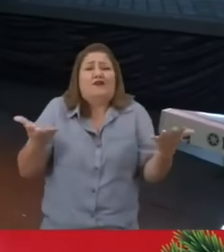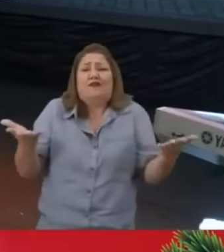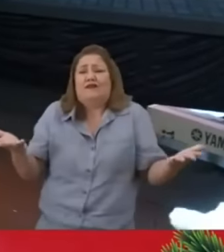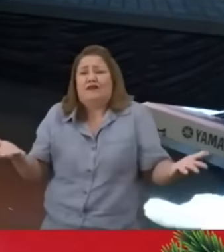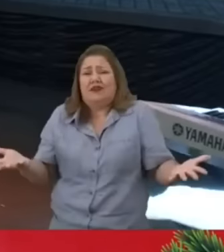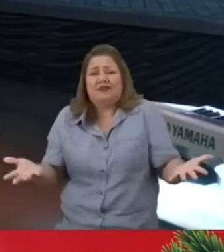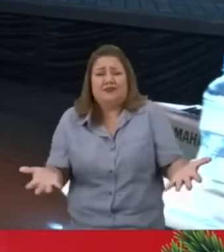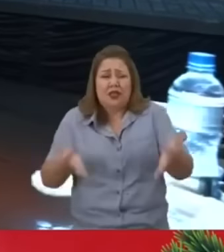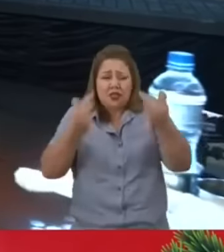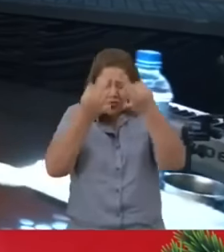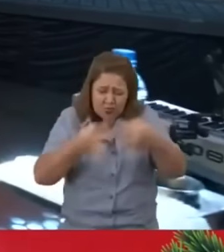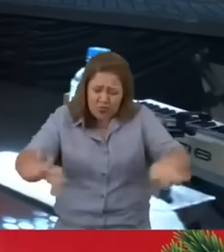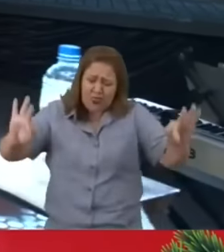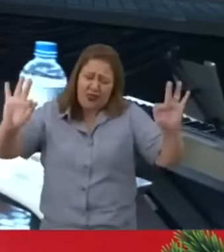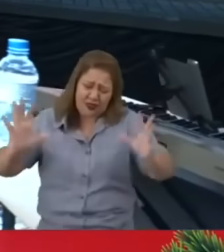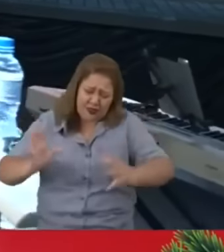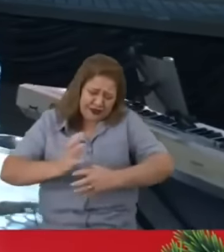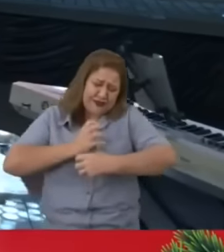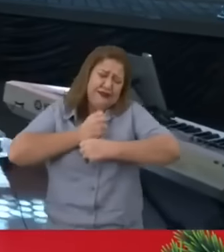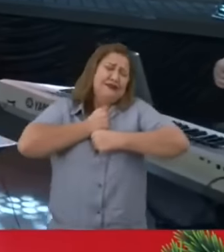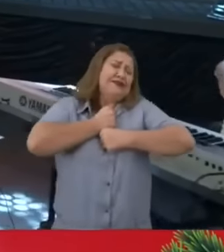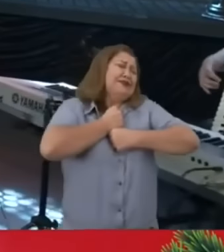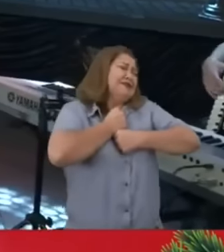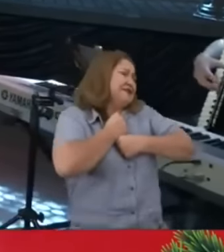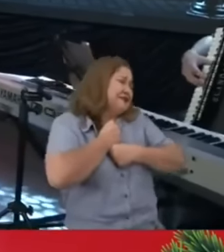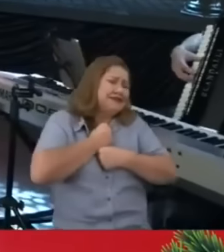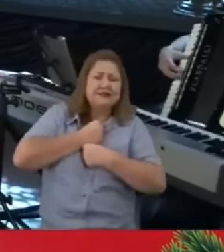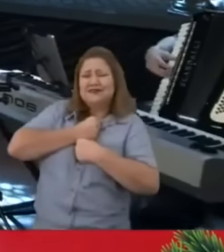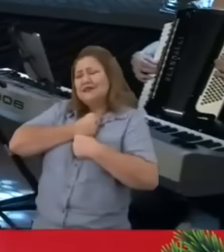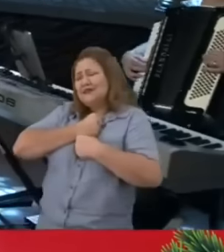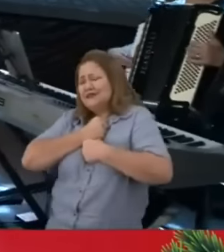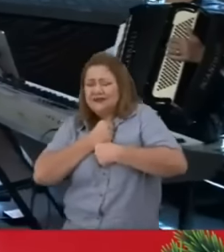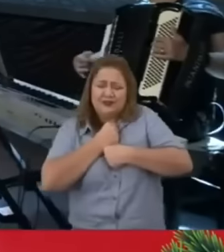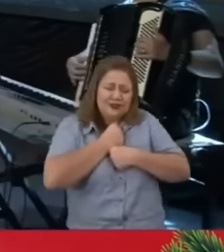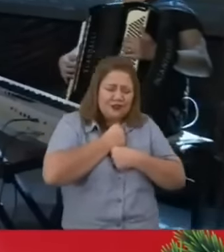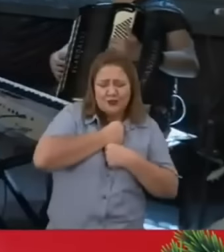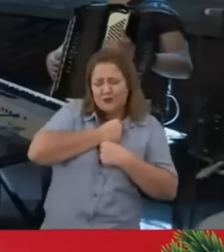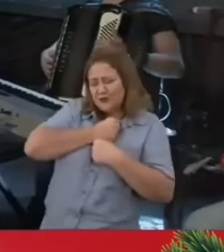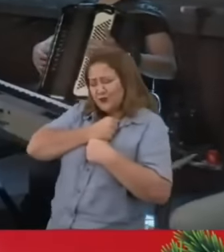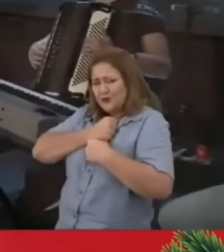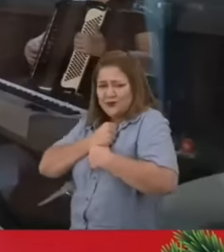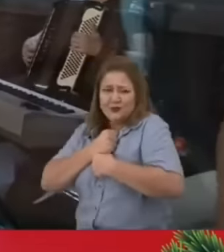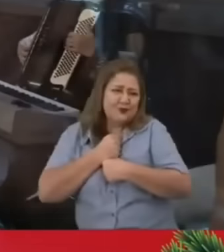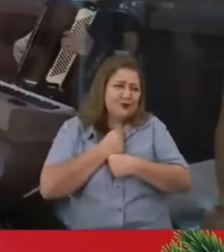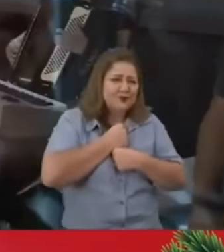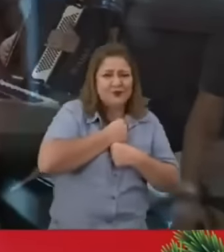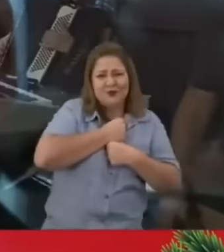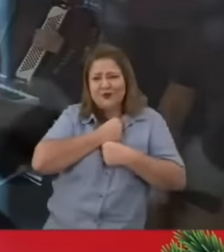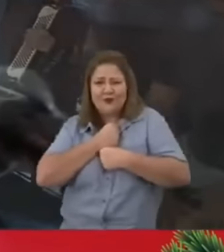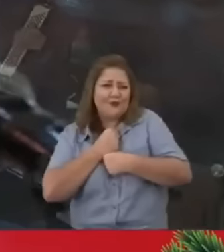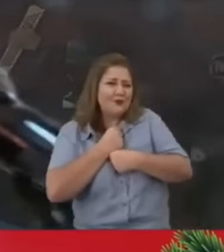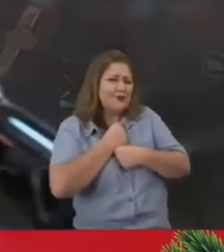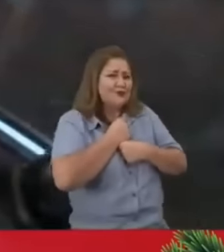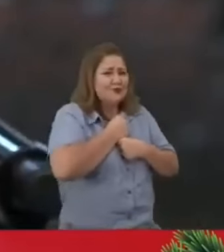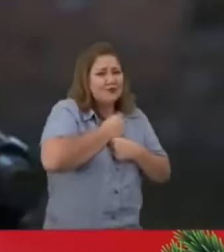Mas que fazer com essa dor que me invade? Agora é com vocês.